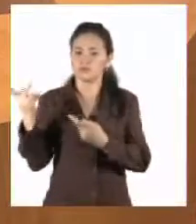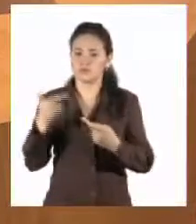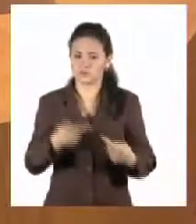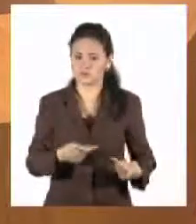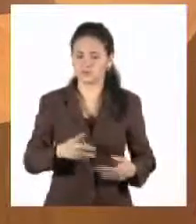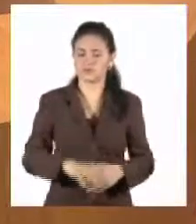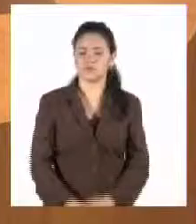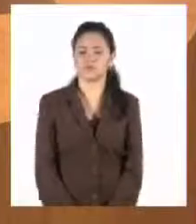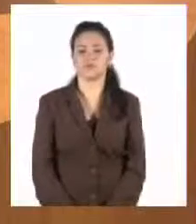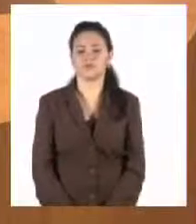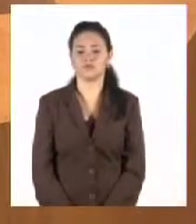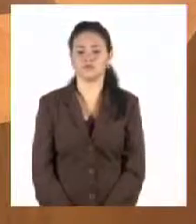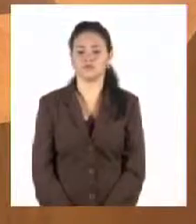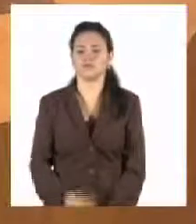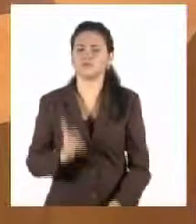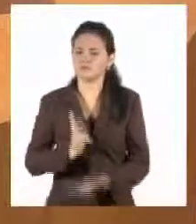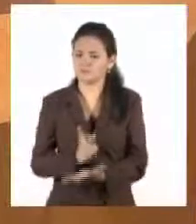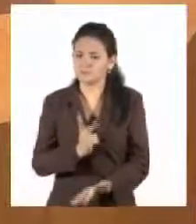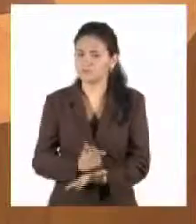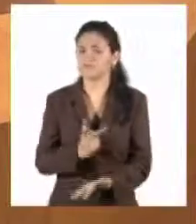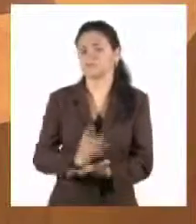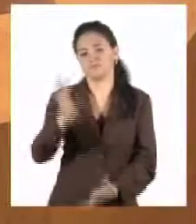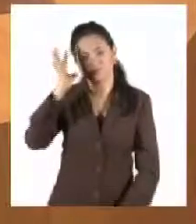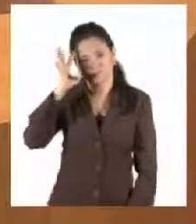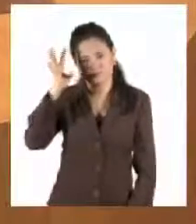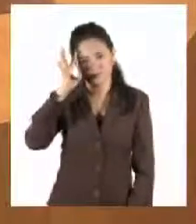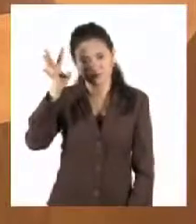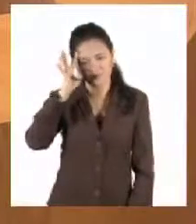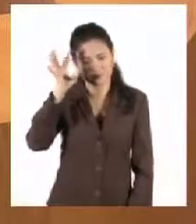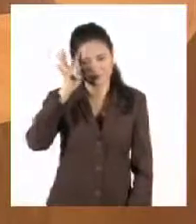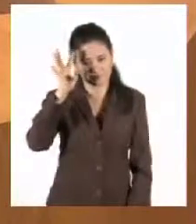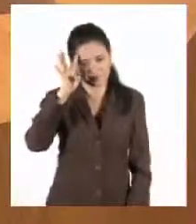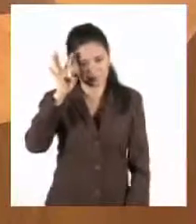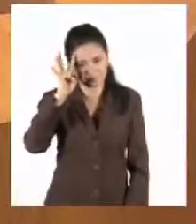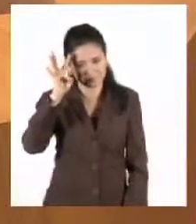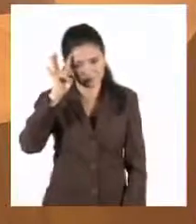todas as quartas-feiras, a Comissão de